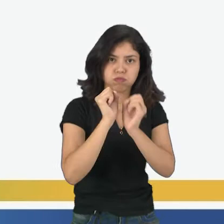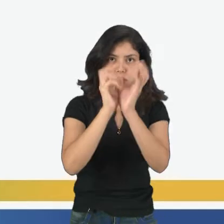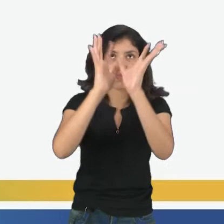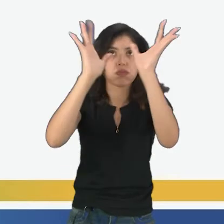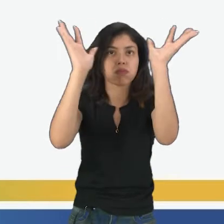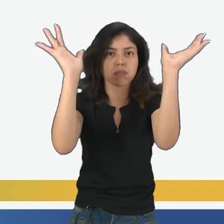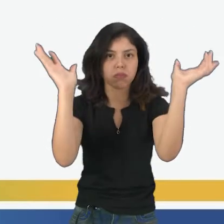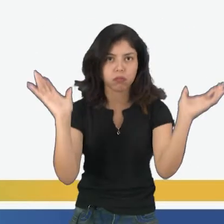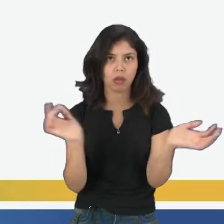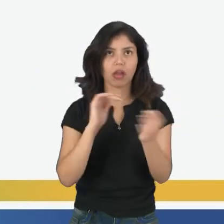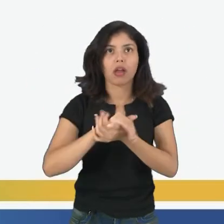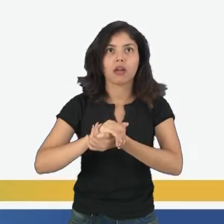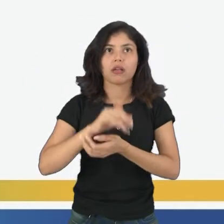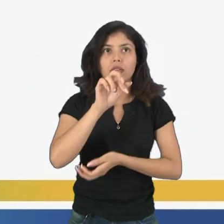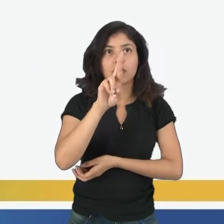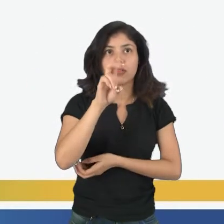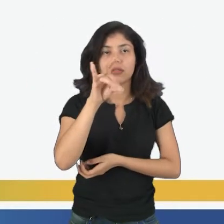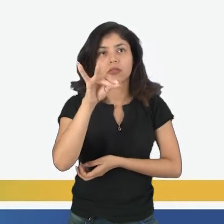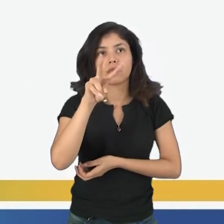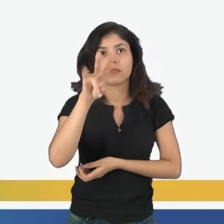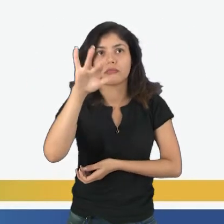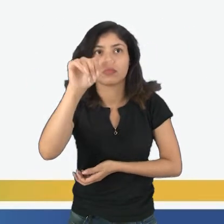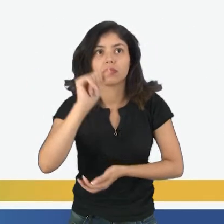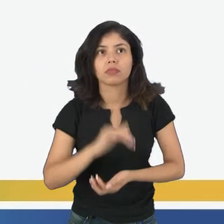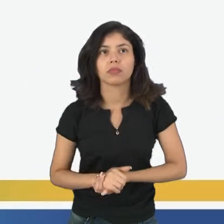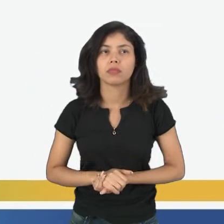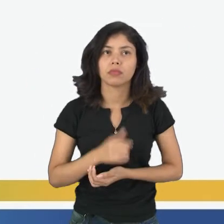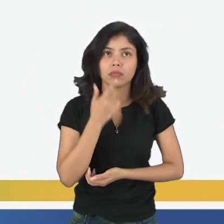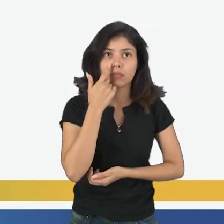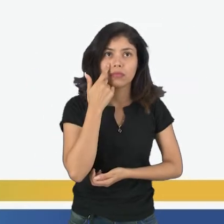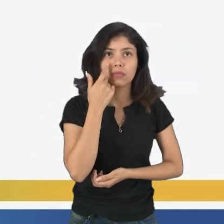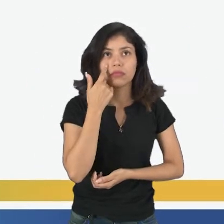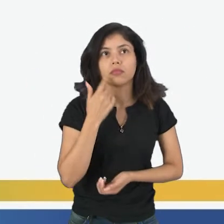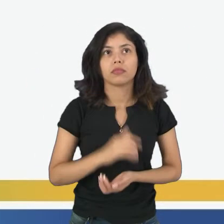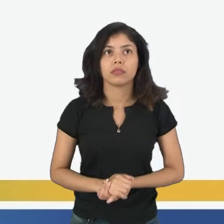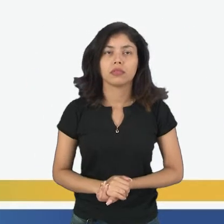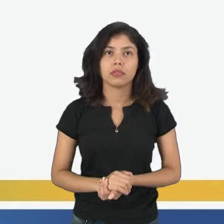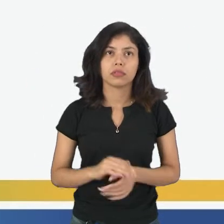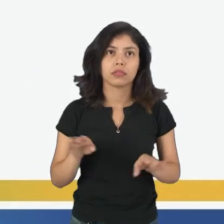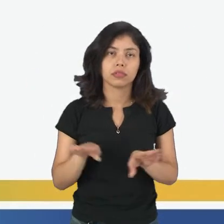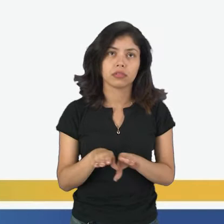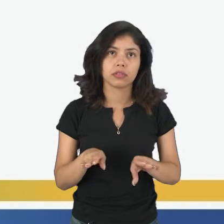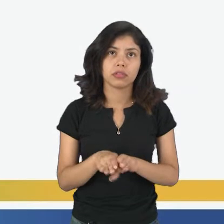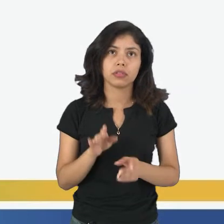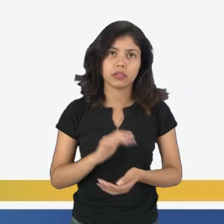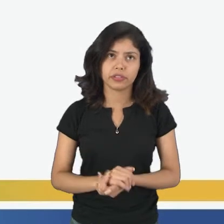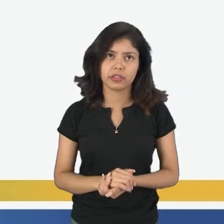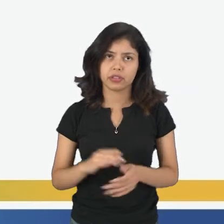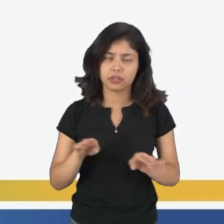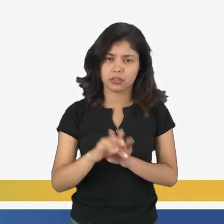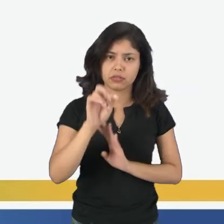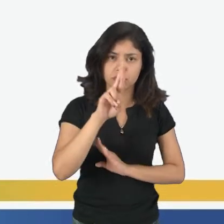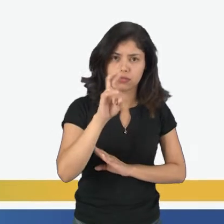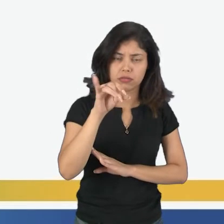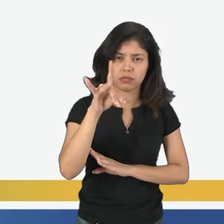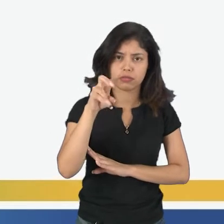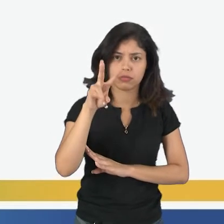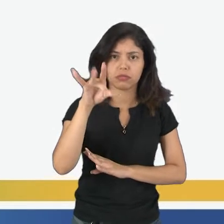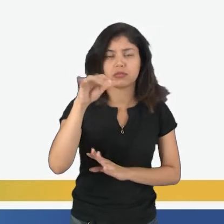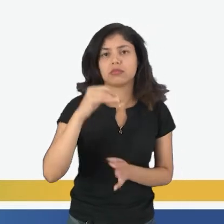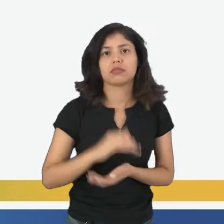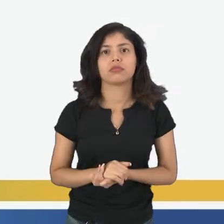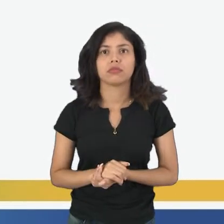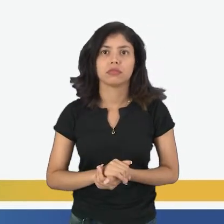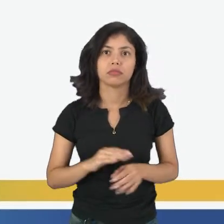numa rodovia, né? Uma rua em Leilani Estates, no Havaí.